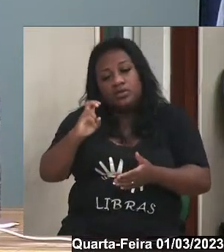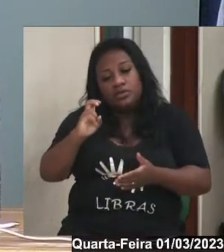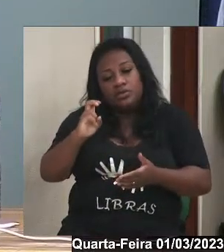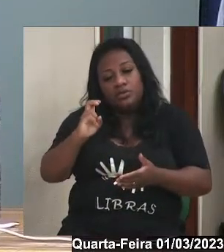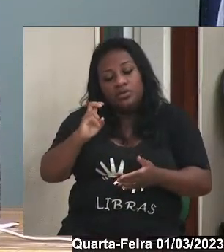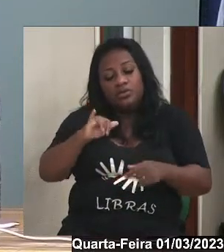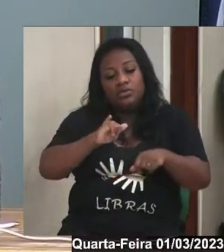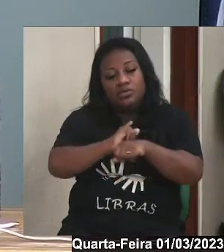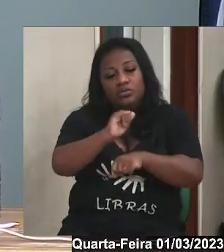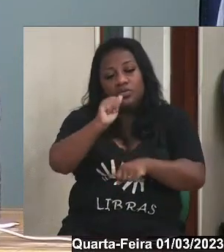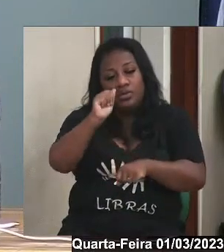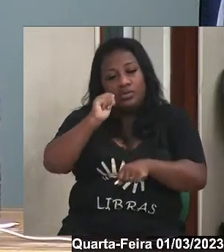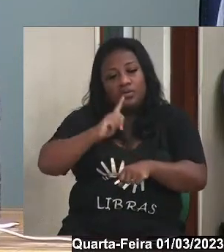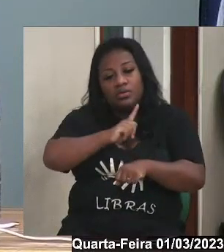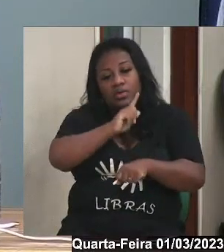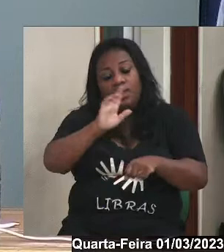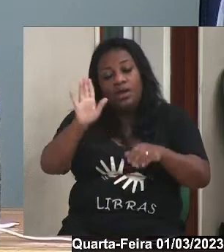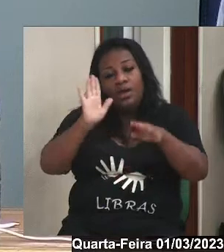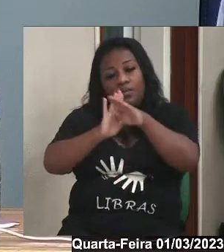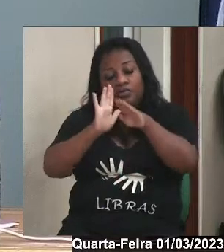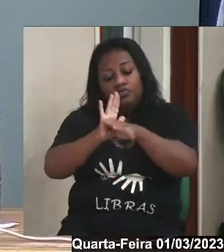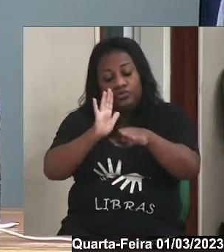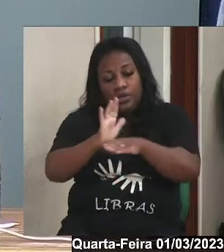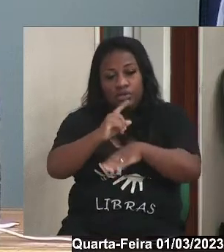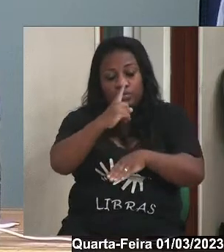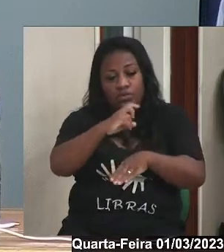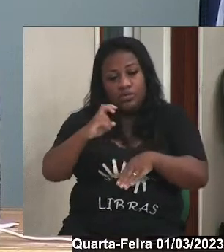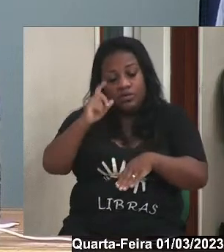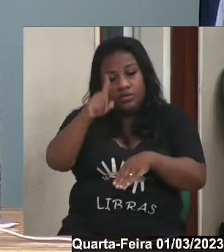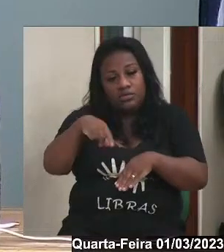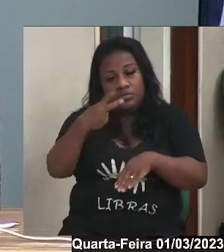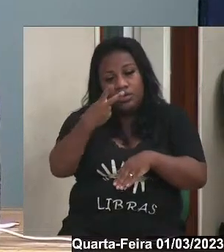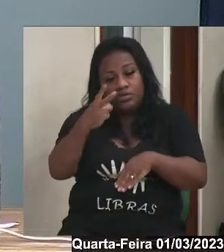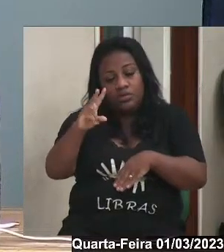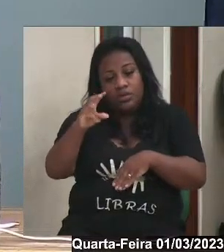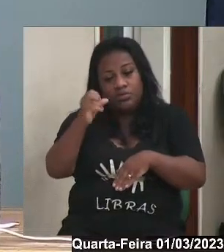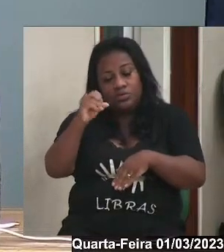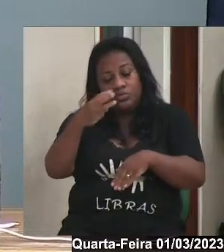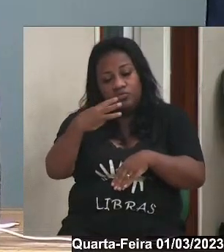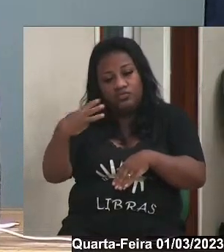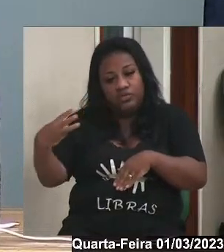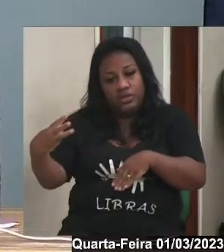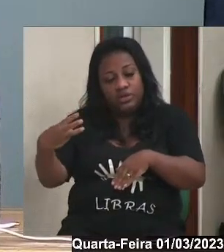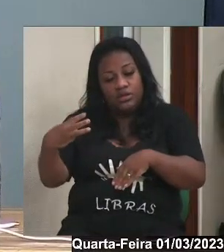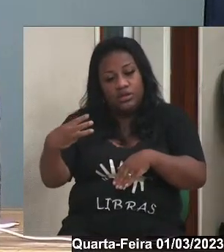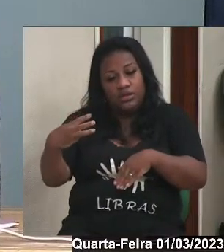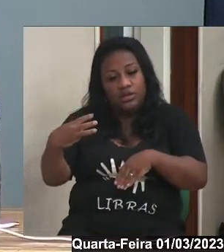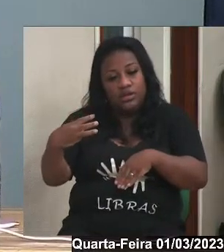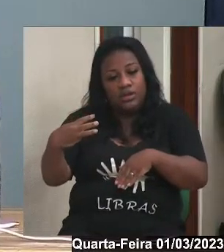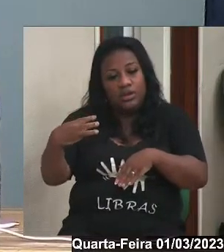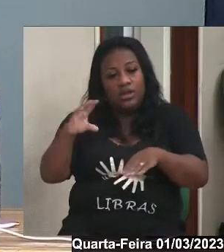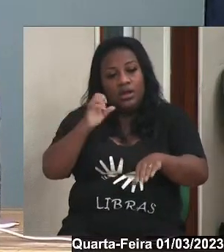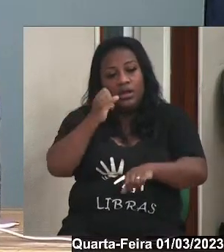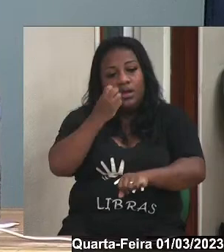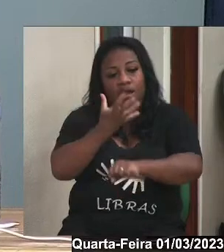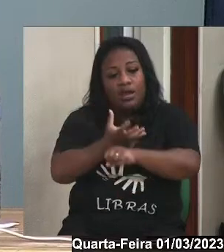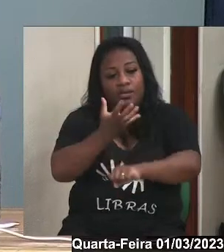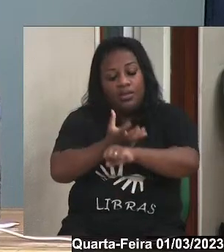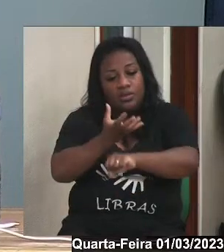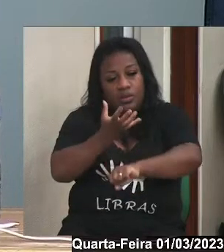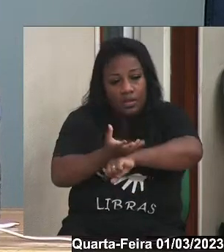Gideon Santos Nascimento. Projeto de lei número 15/23, de autoria do prefeito municipal Claudinei Alves dos Santos, altera a lei